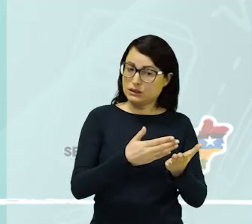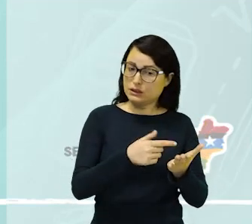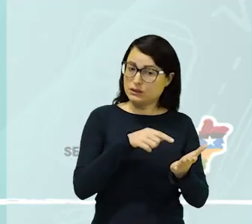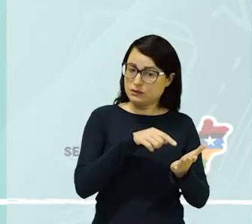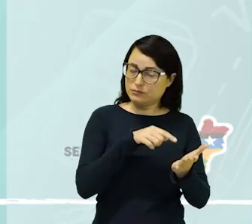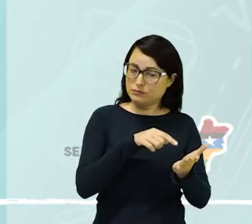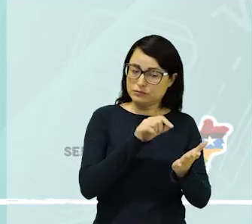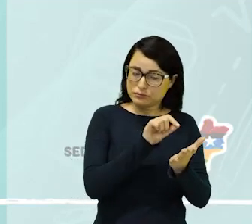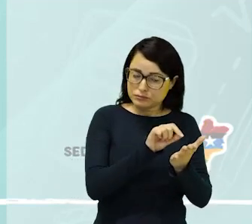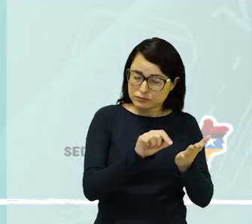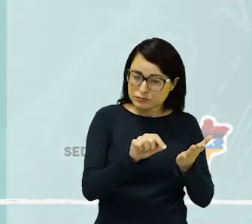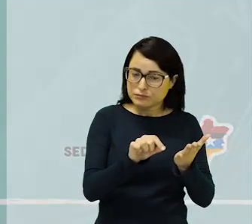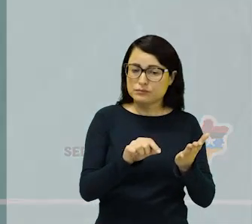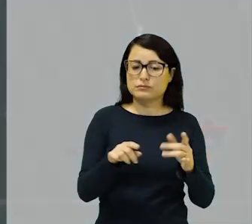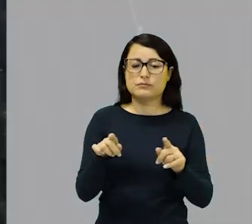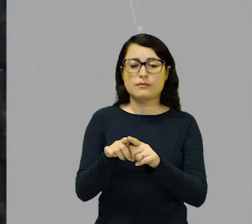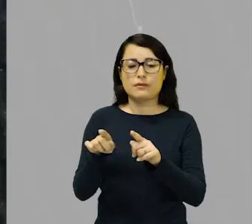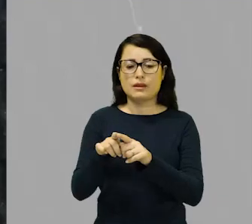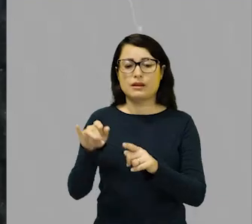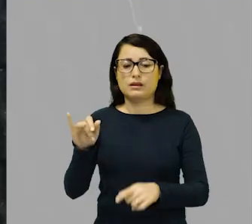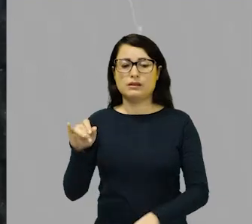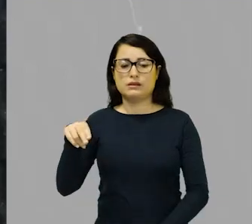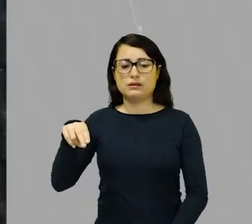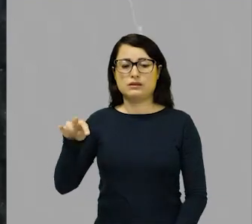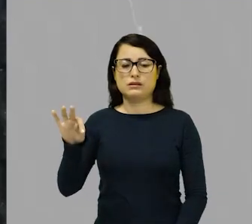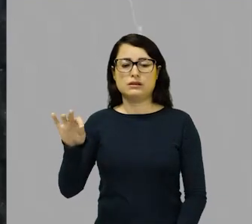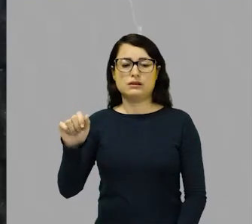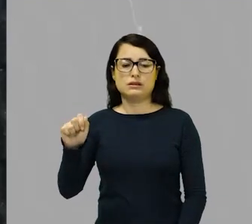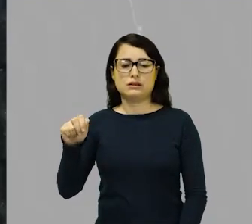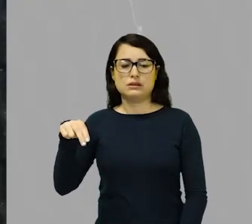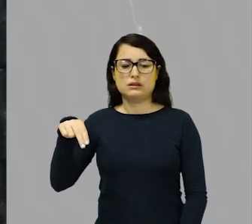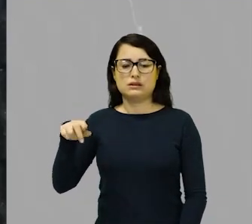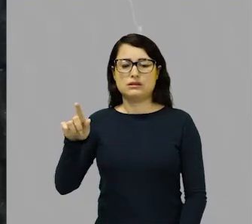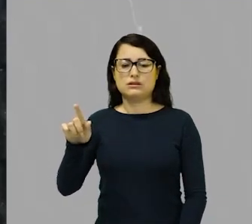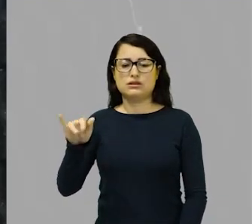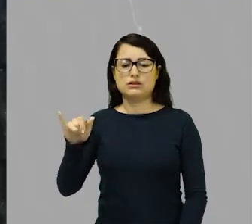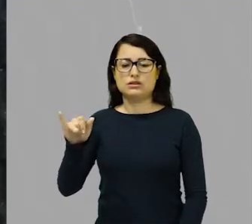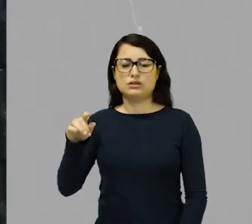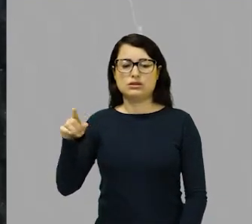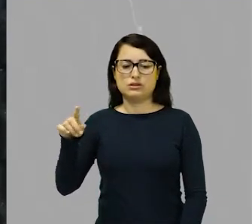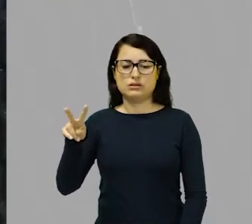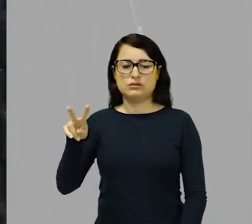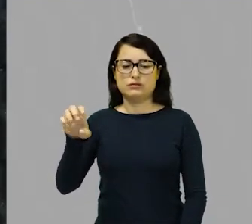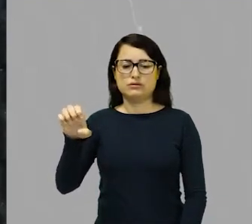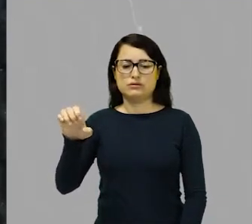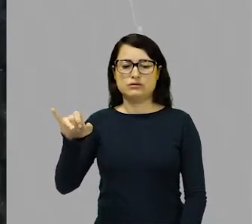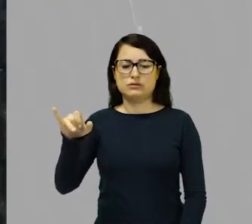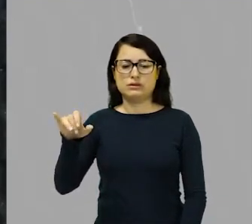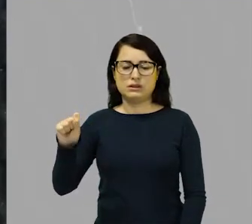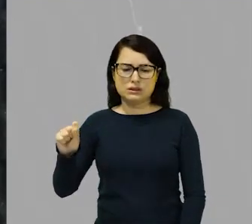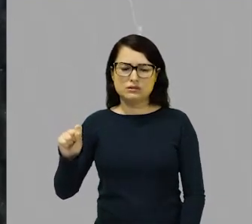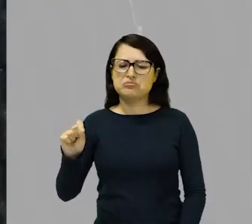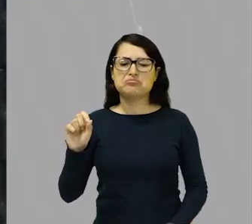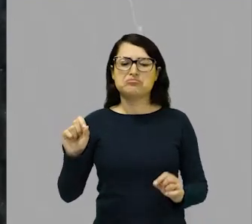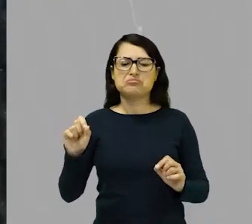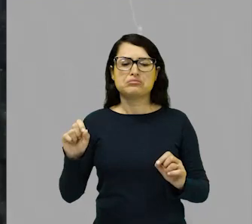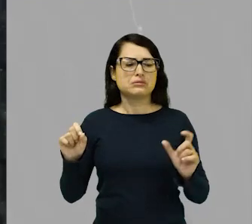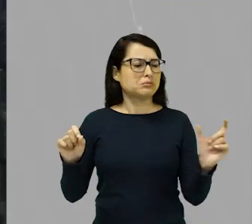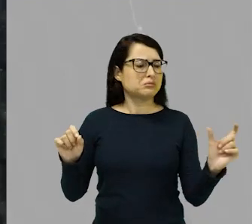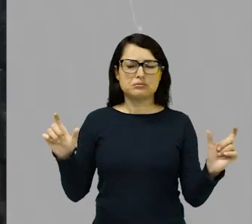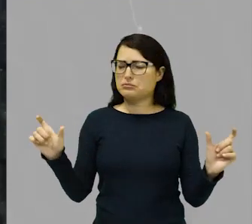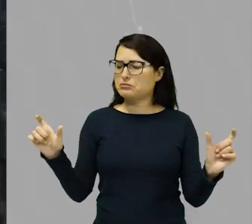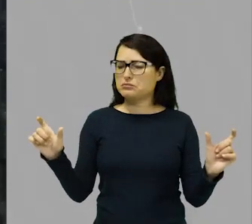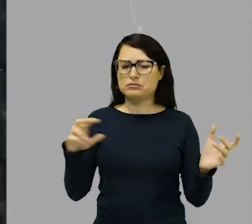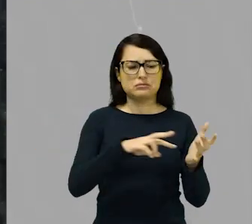e aspectos intangíveis. Professor, o que é isso? O que significa tangível, intangível? Calma que eu